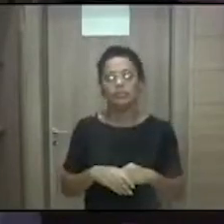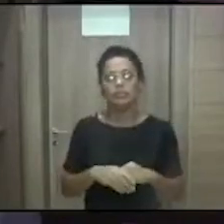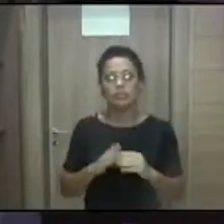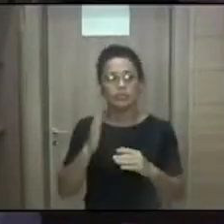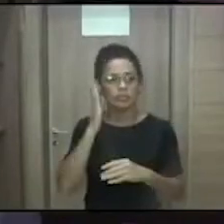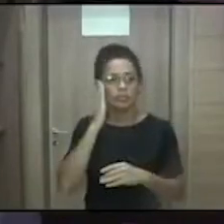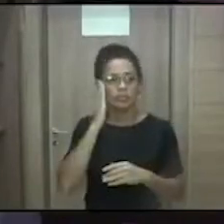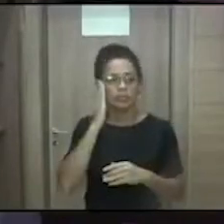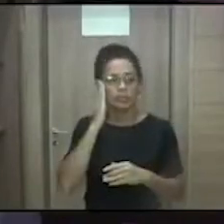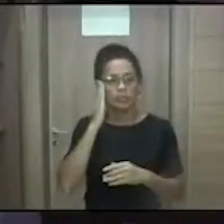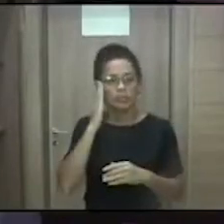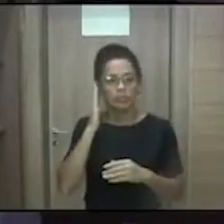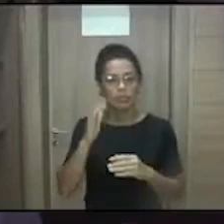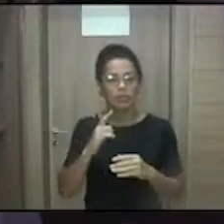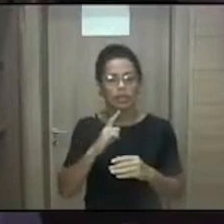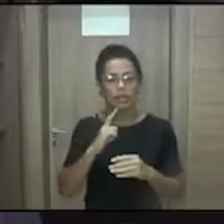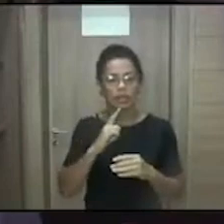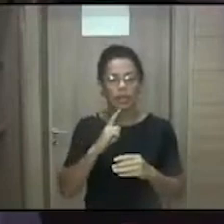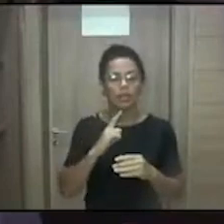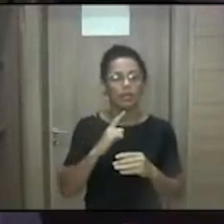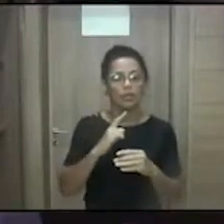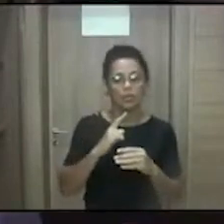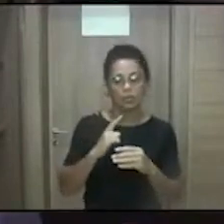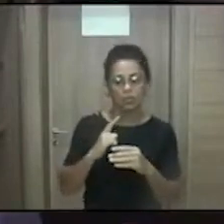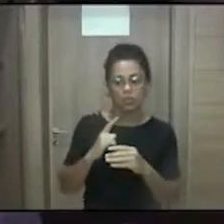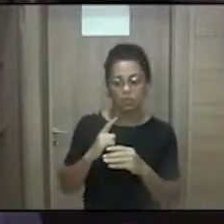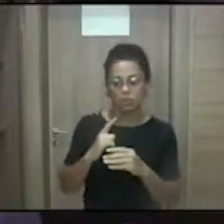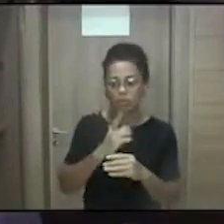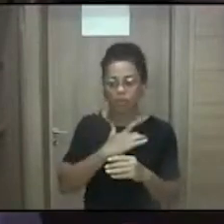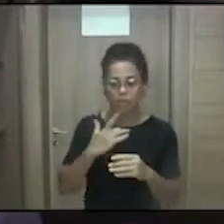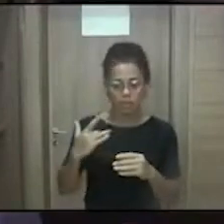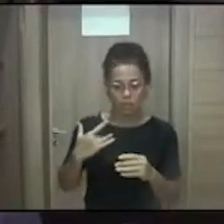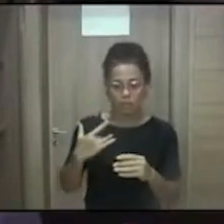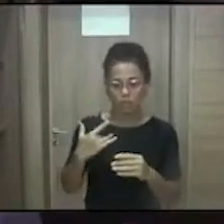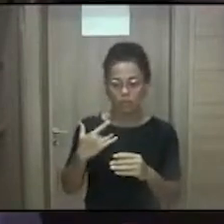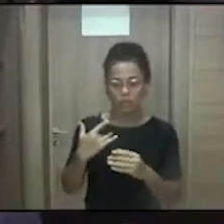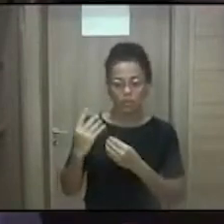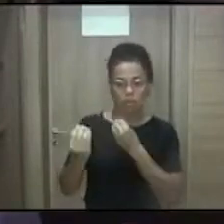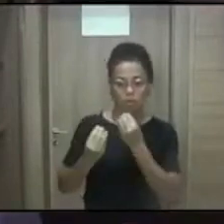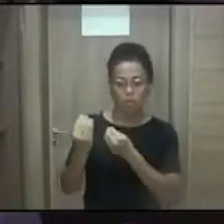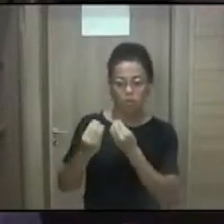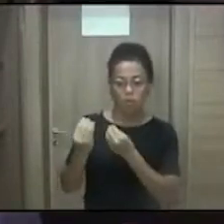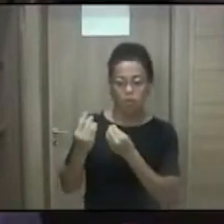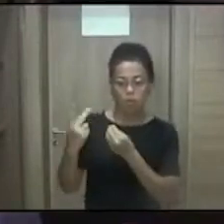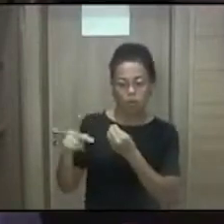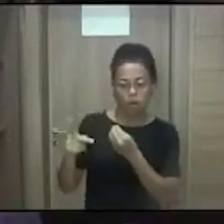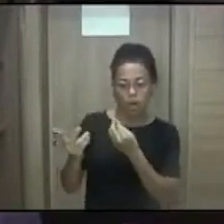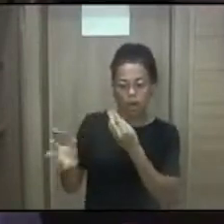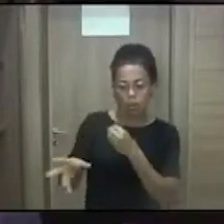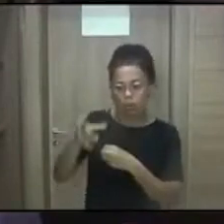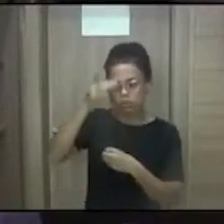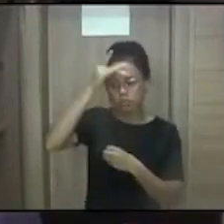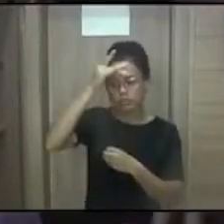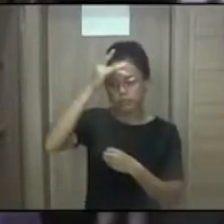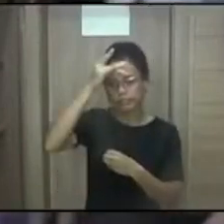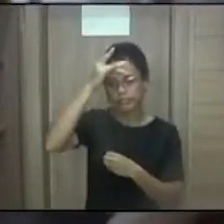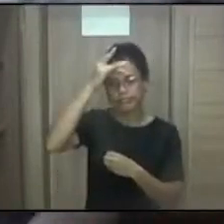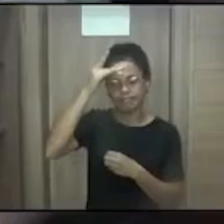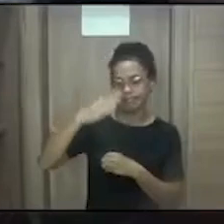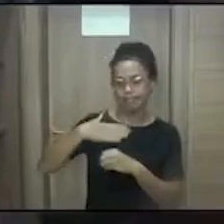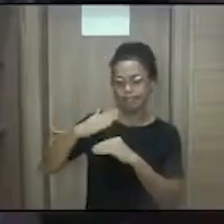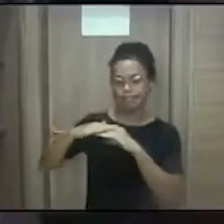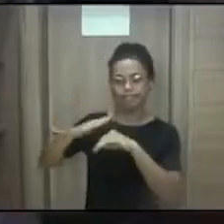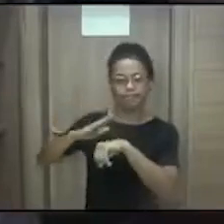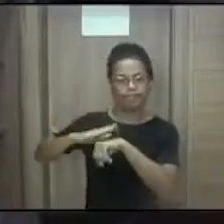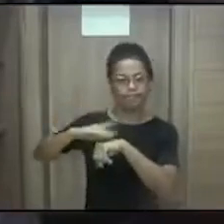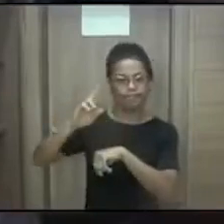Entende? Então, eu incorporei a saúde como princípio primeiro da minha prática. E aí você